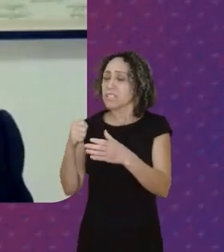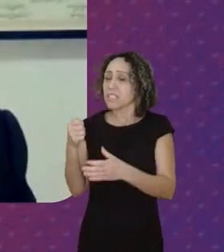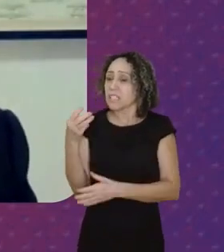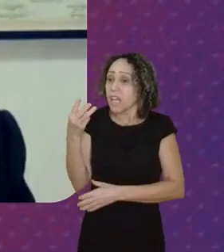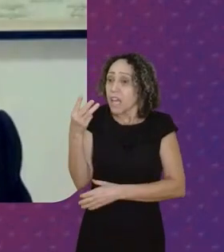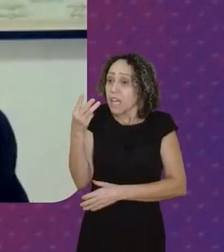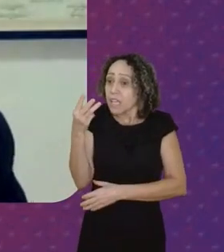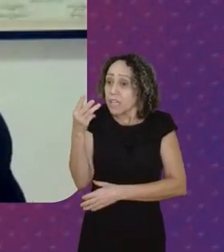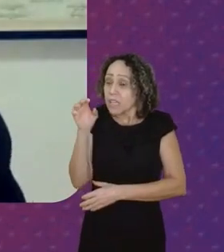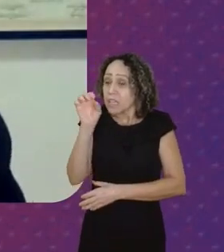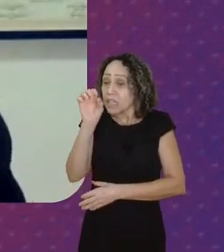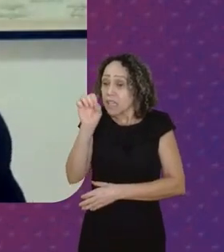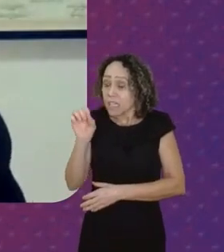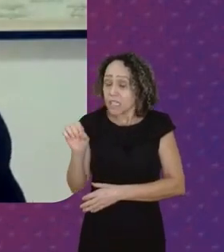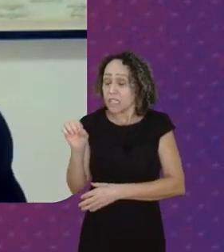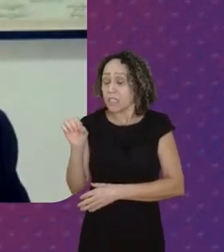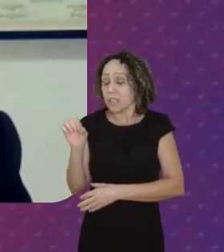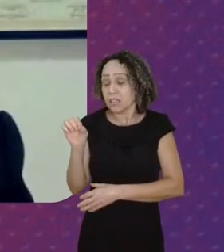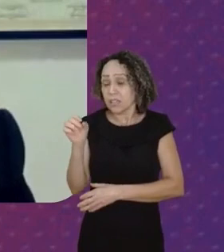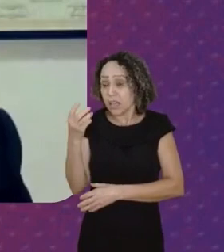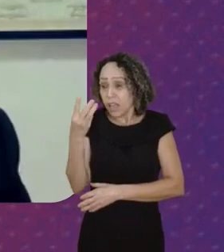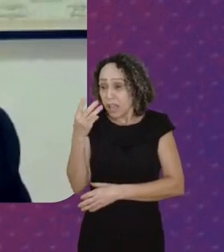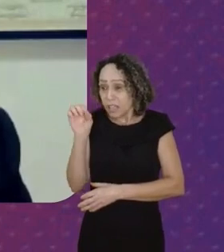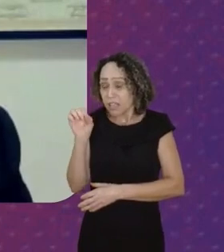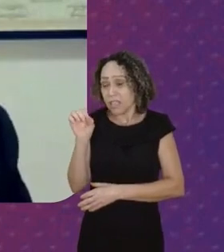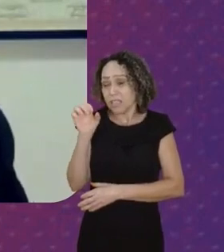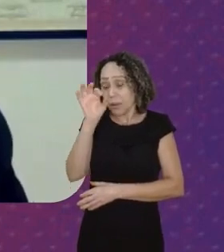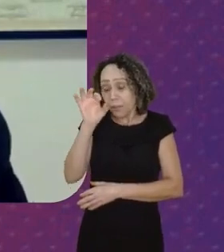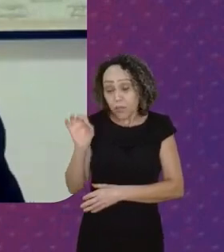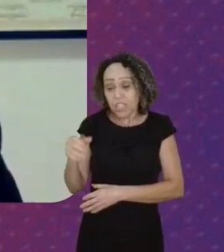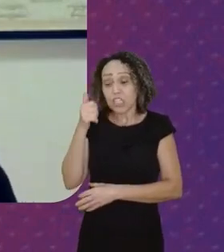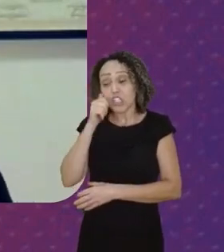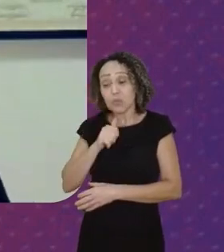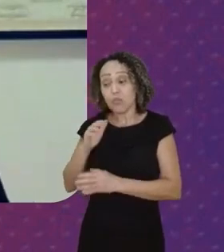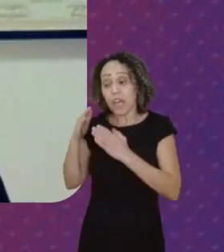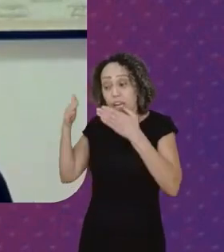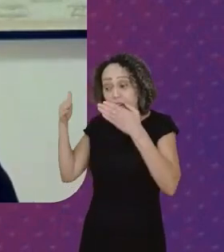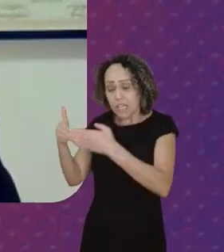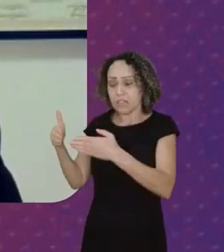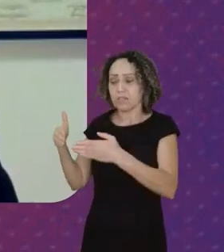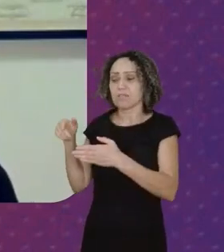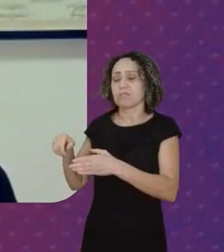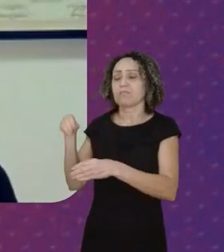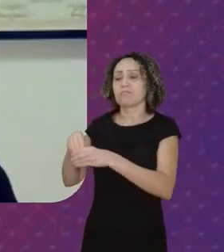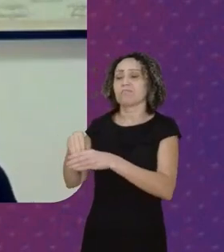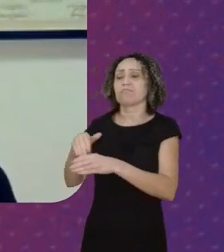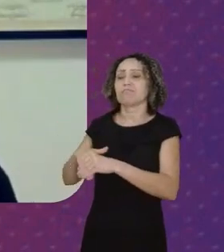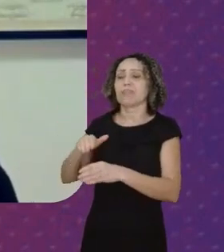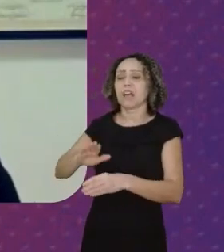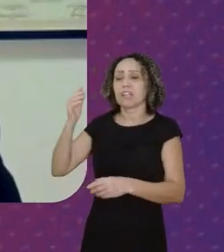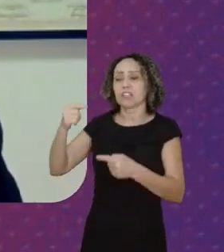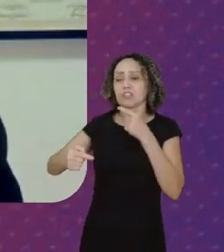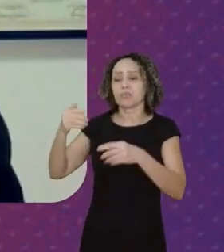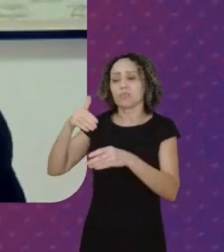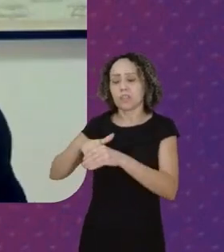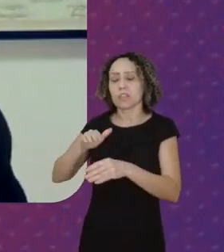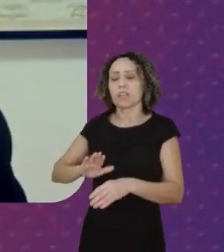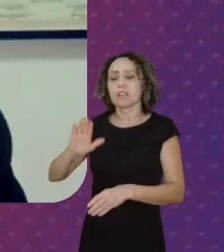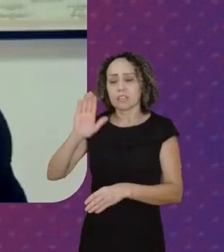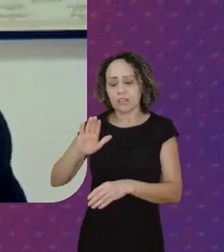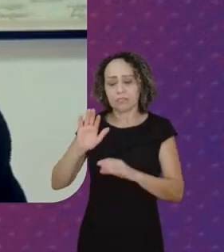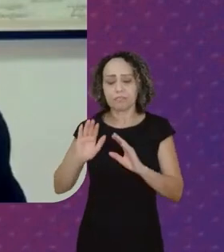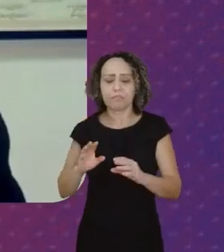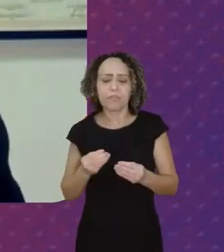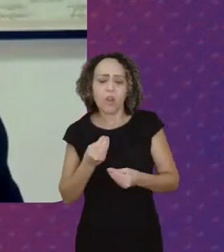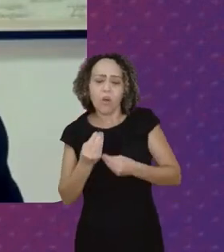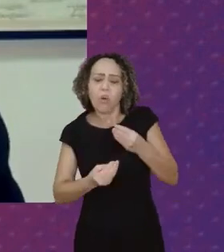ali para compor a lista da federação. E lembrando, repetindo mais uma vez, como vai ser composta essa